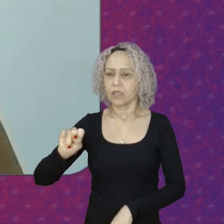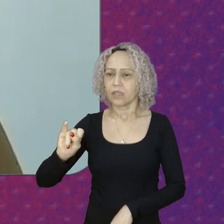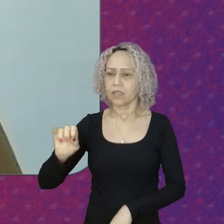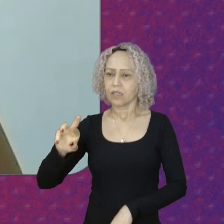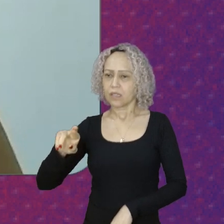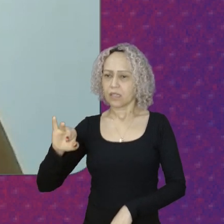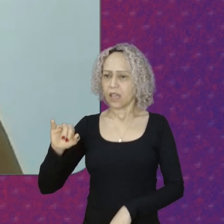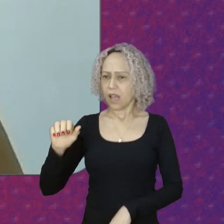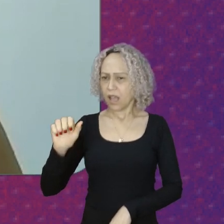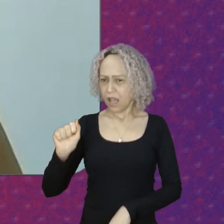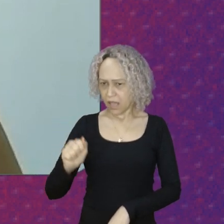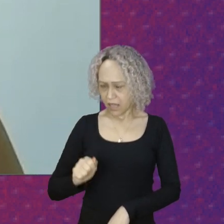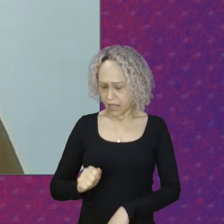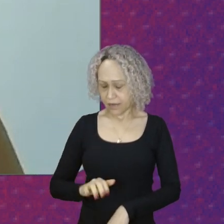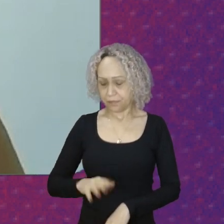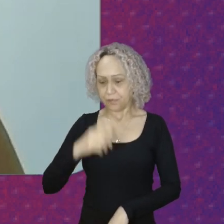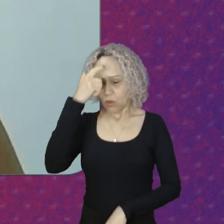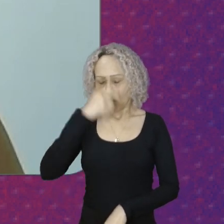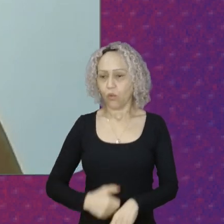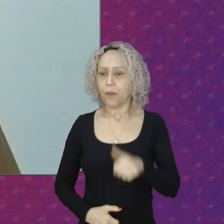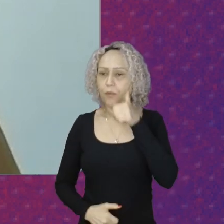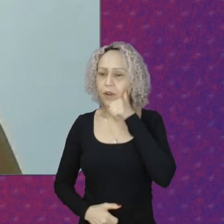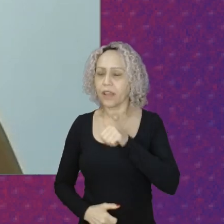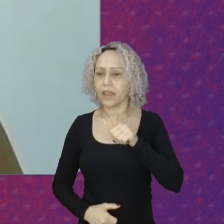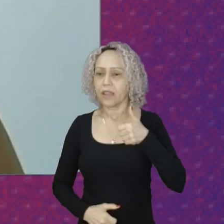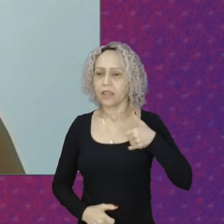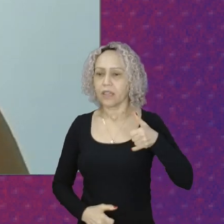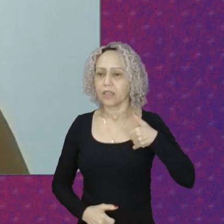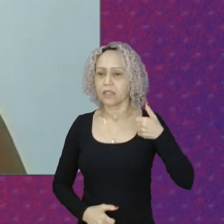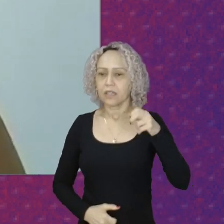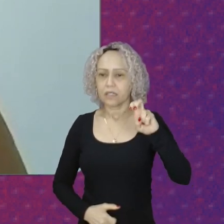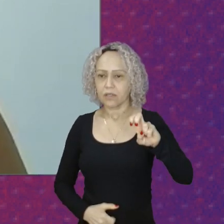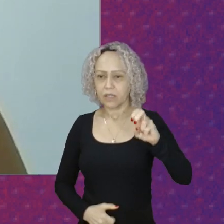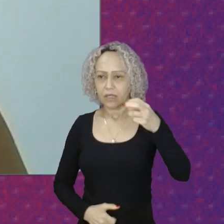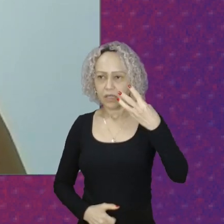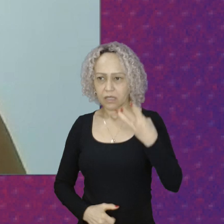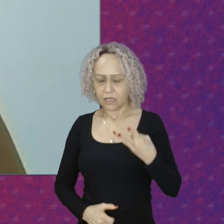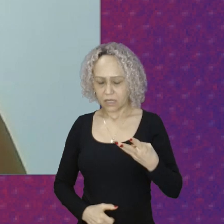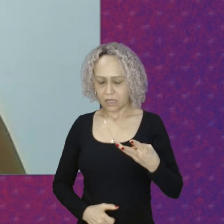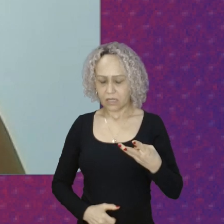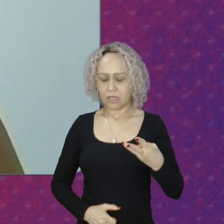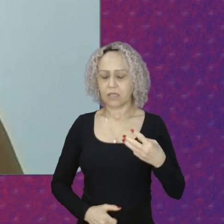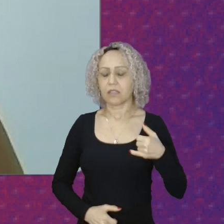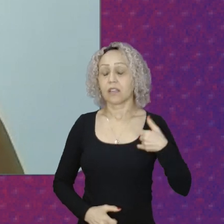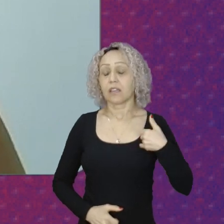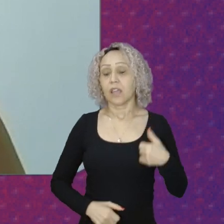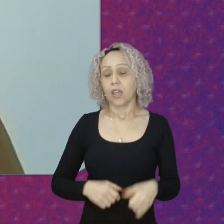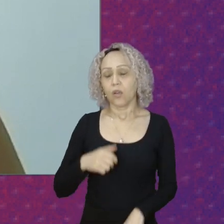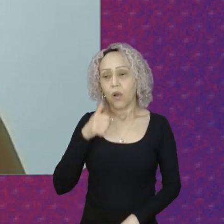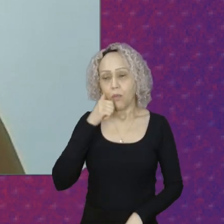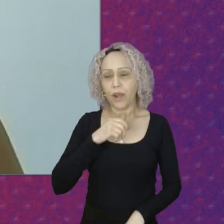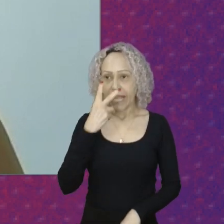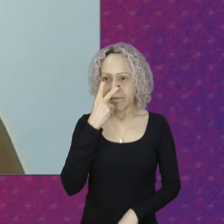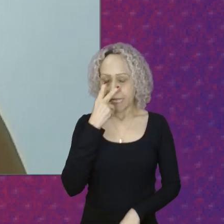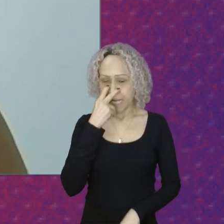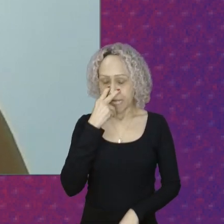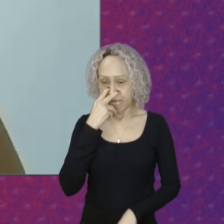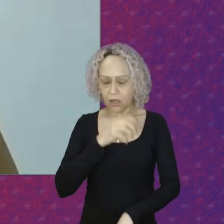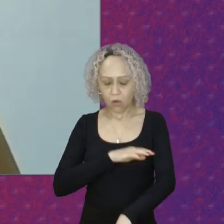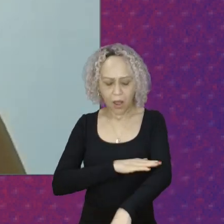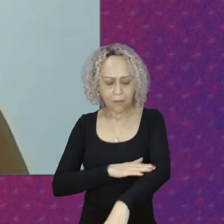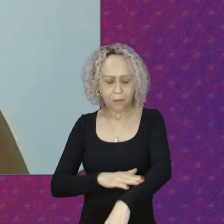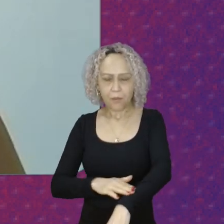uma mulher de 53 anos, sou uma mulher cega, tenho uma pele clara, tenho os